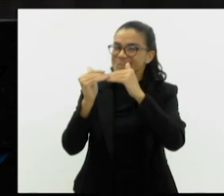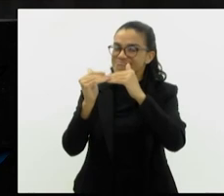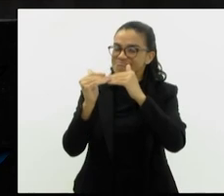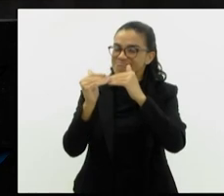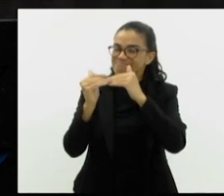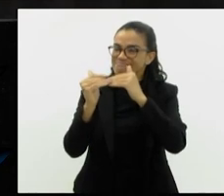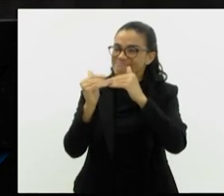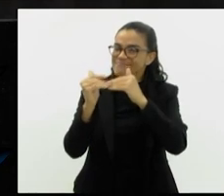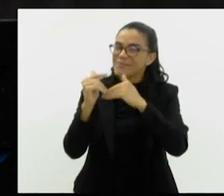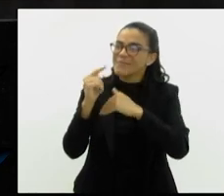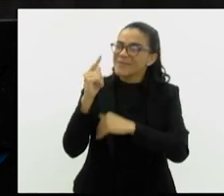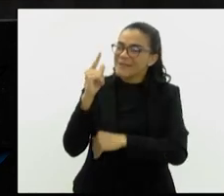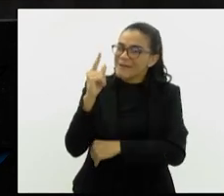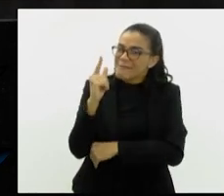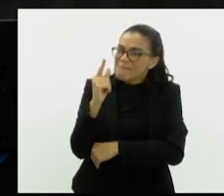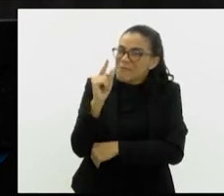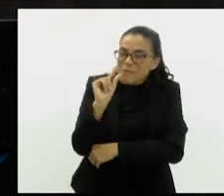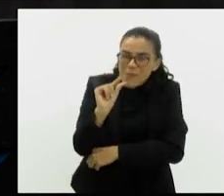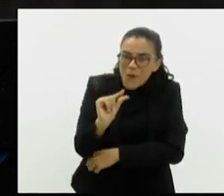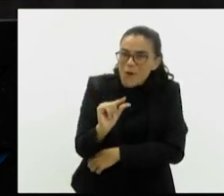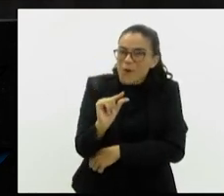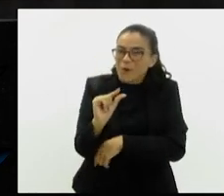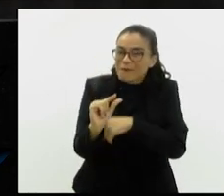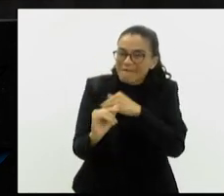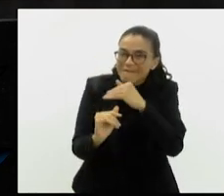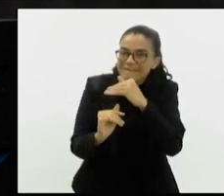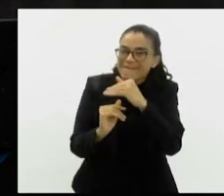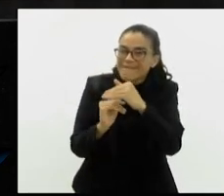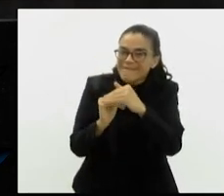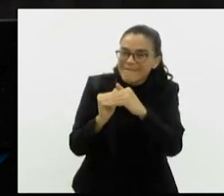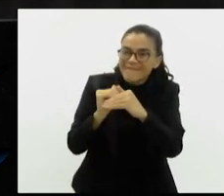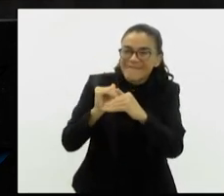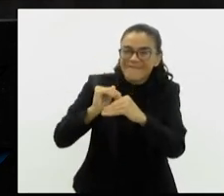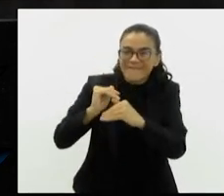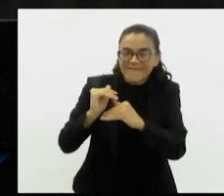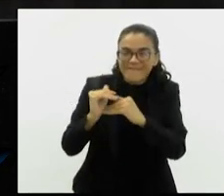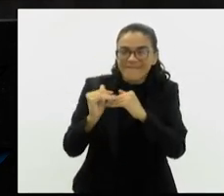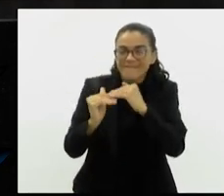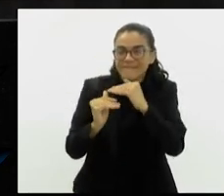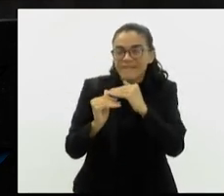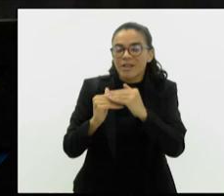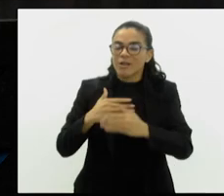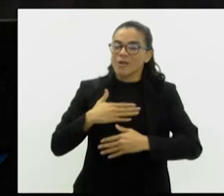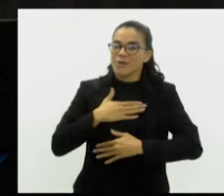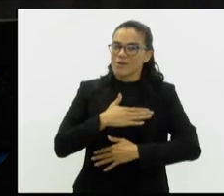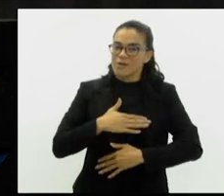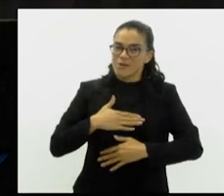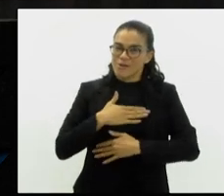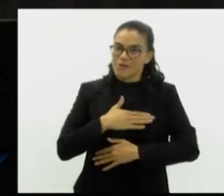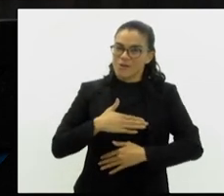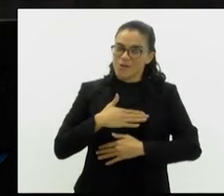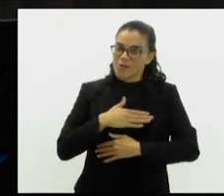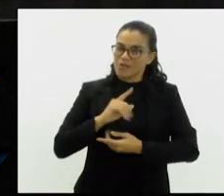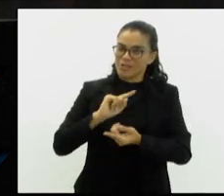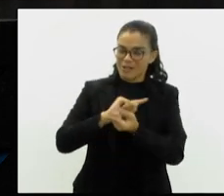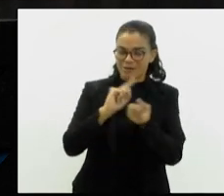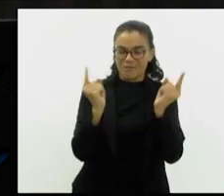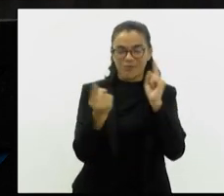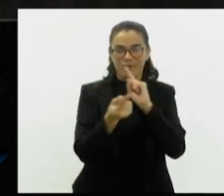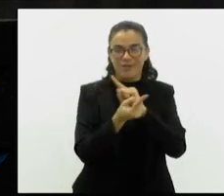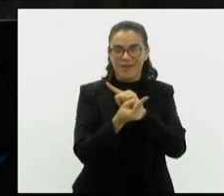muito muito tímidos então eu gostaria que esse processo se revertesse